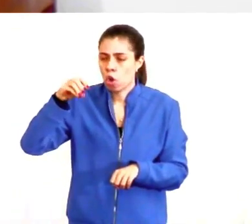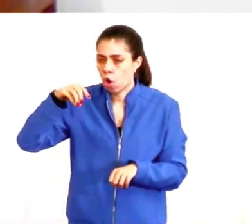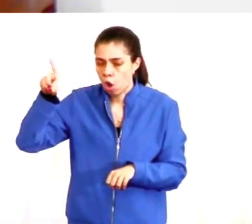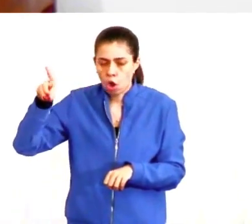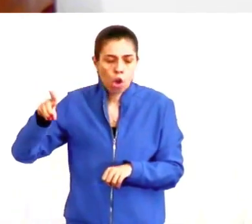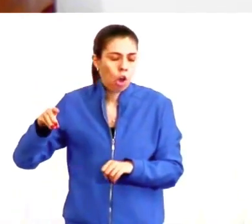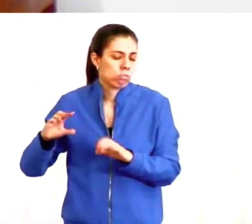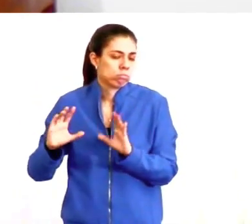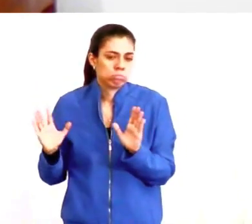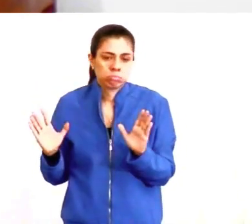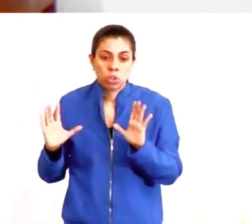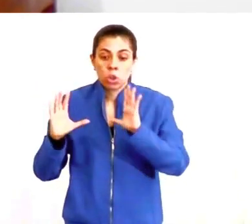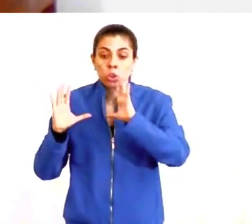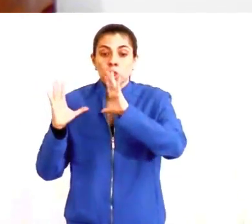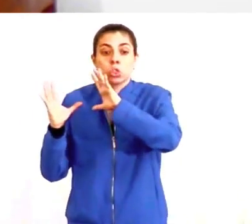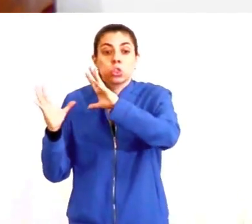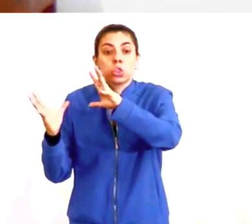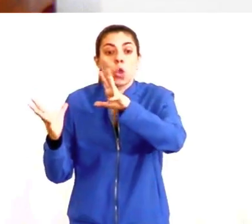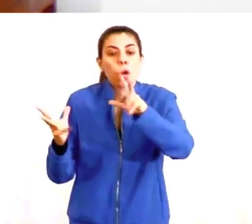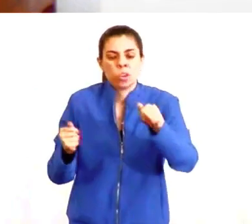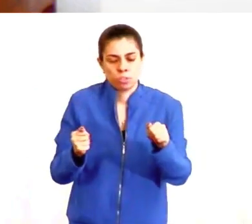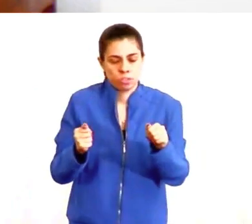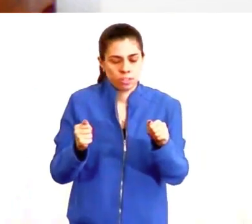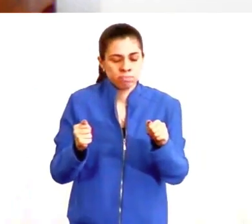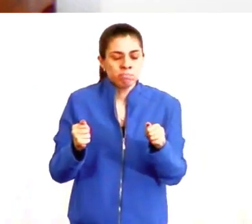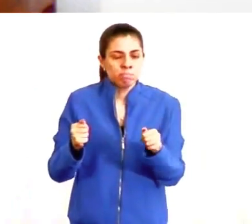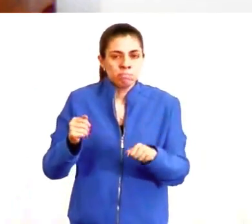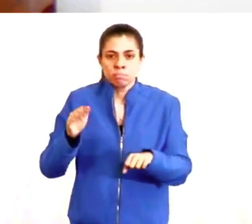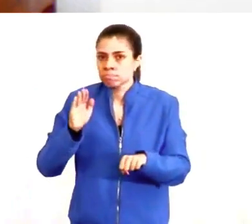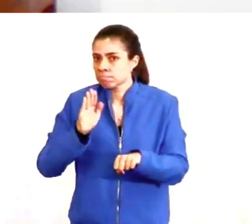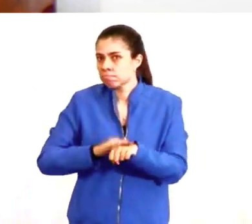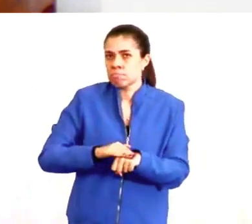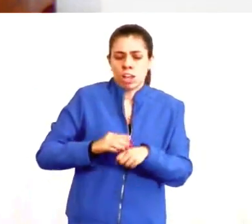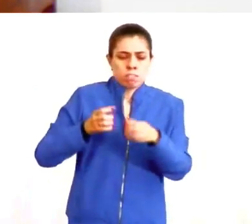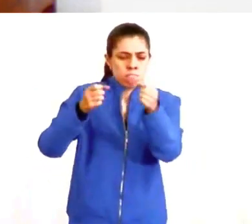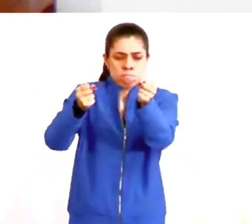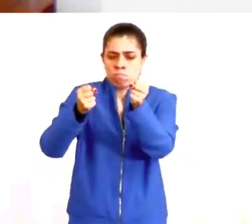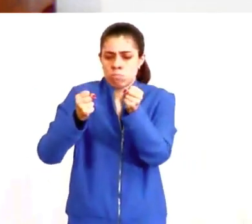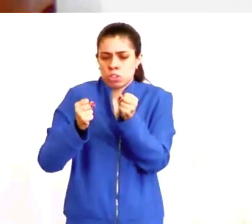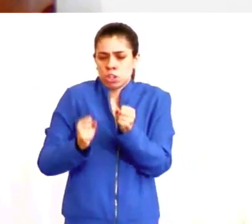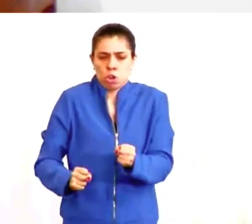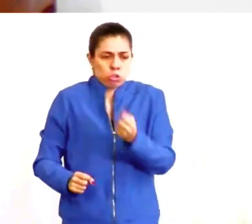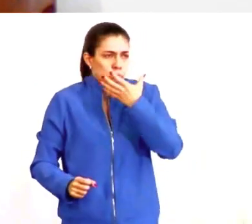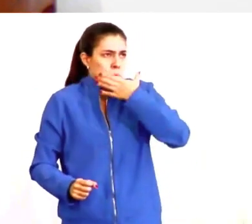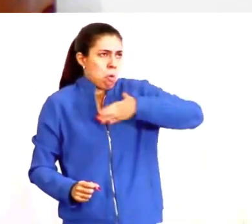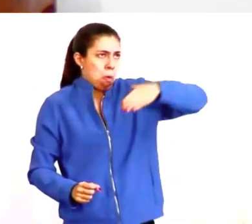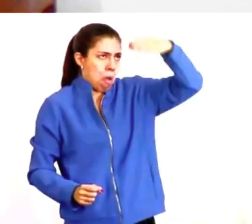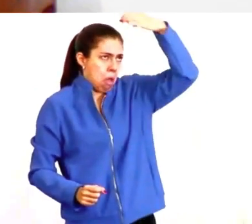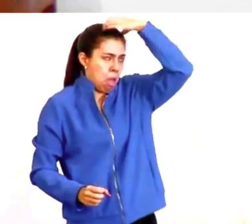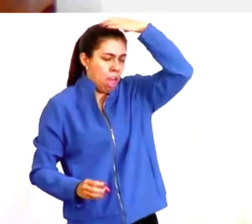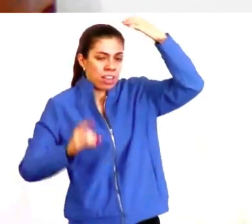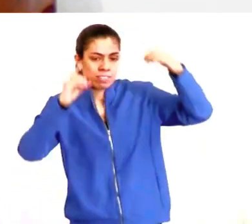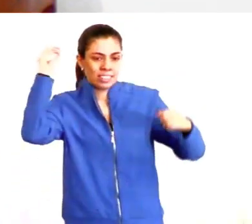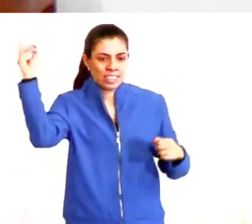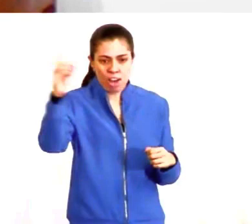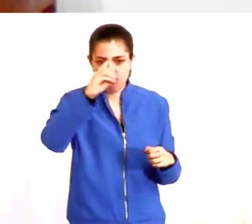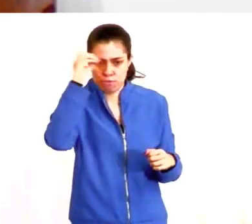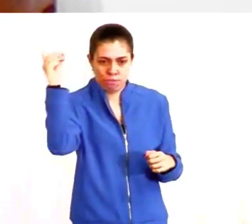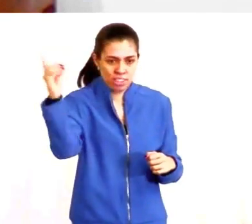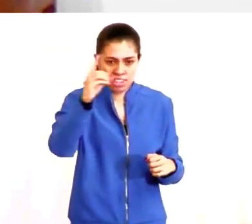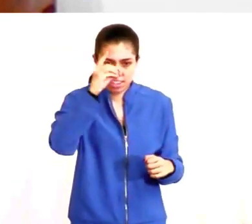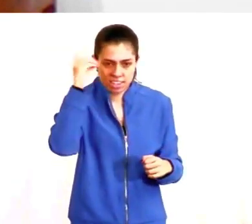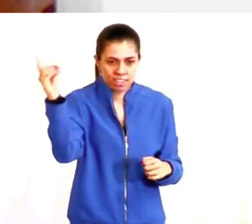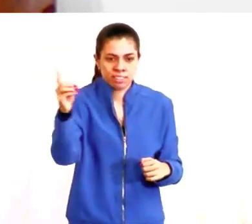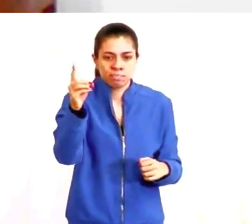santos. Todos os grandes reis, os mais poderosos, como Davi, grandes